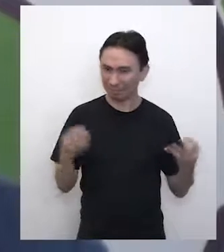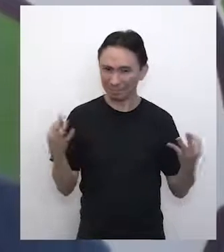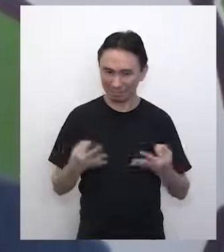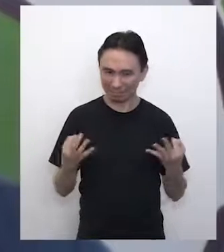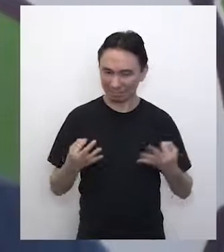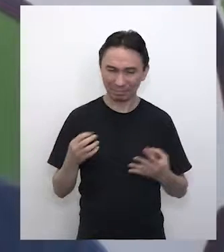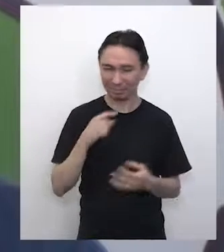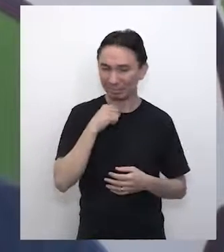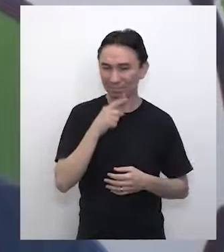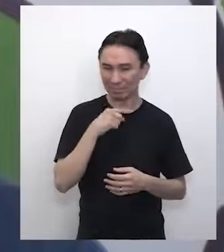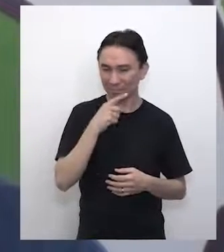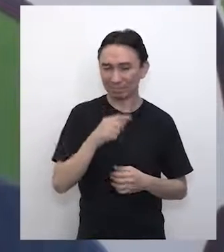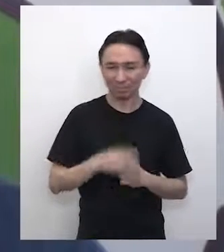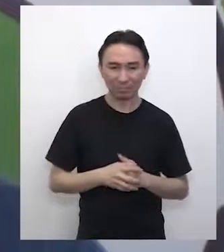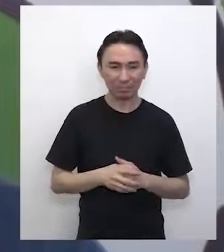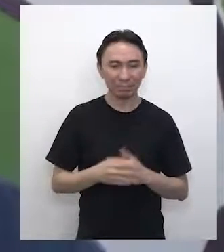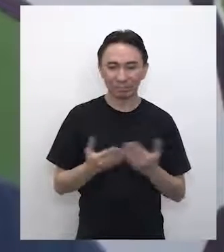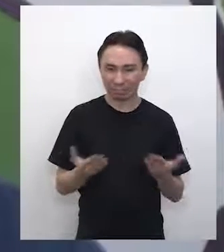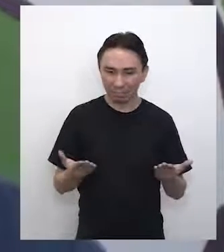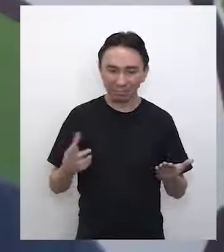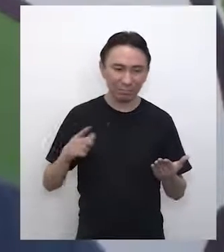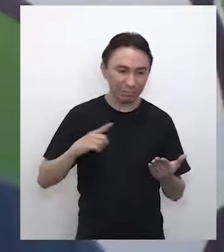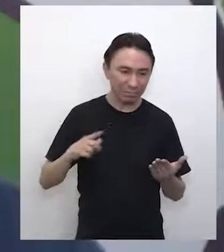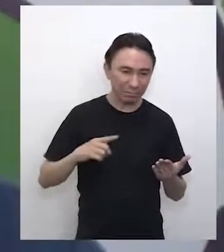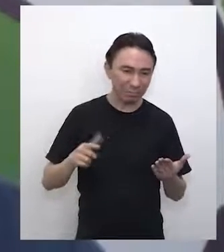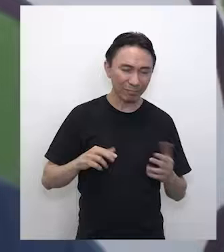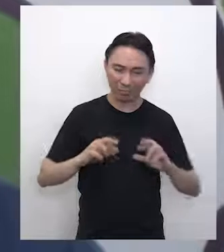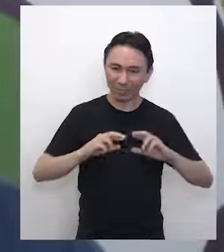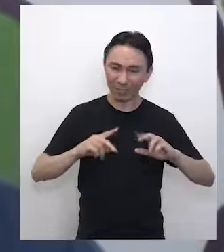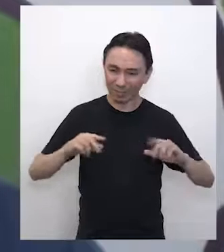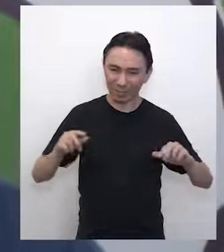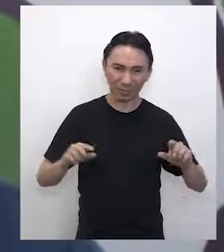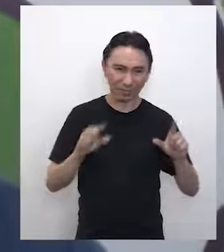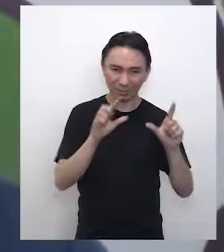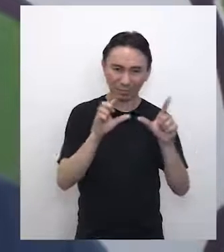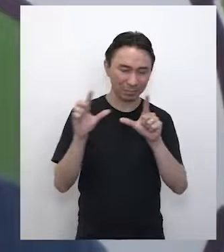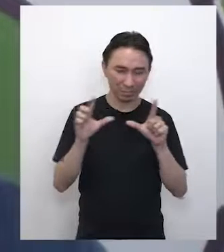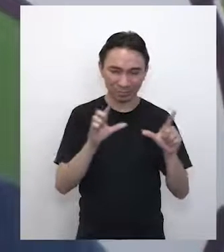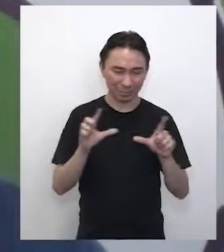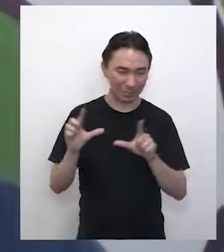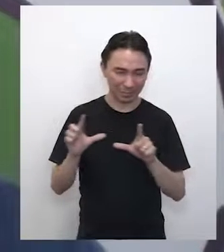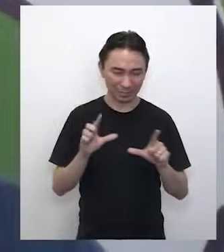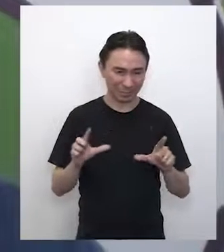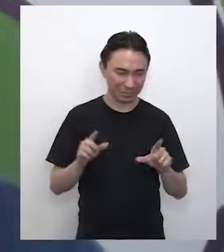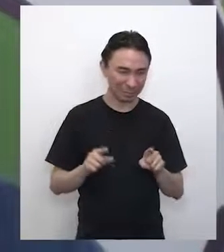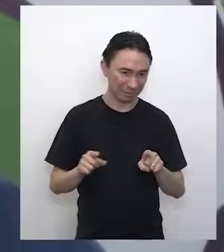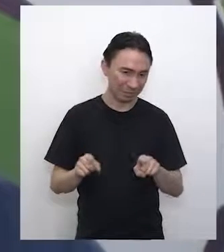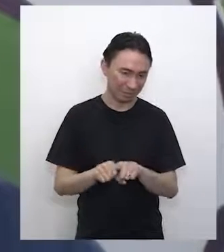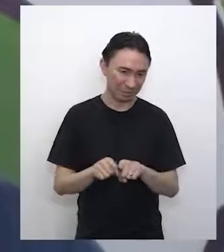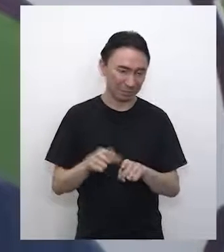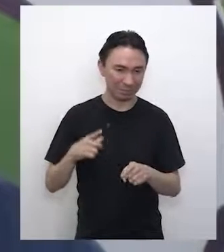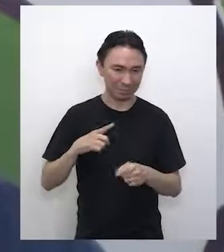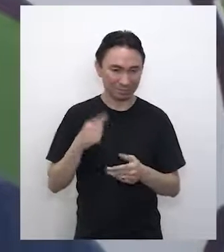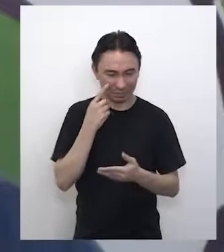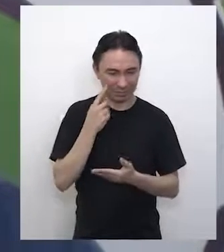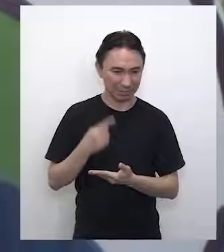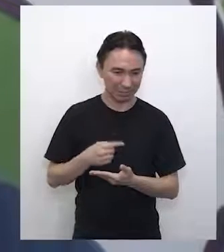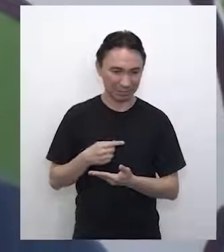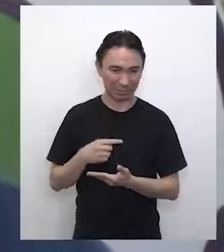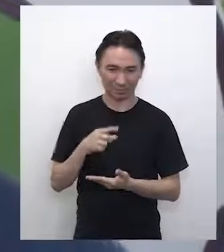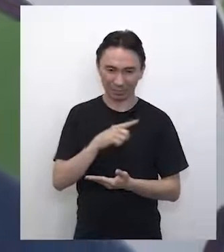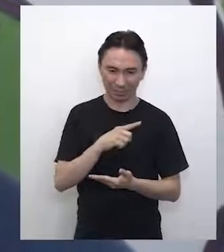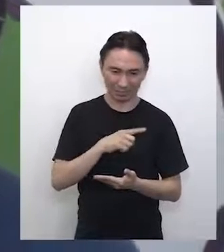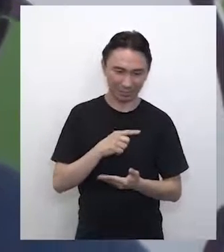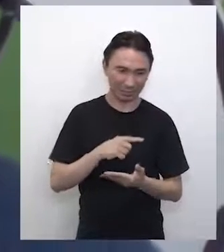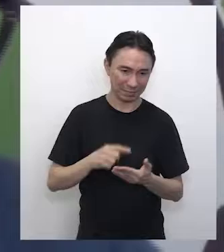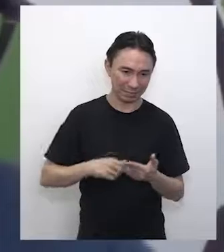motor, um conjunto de LEDs, ou até mesmo um LEDzinho, essa plaquinha em ligação